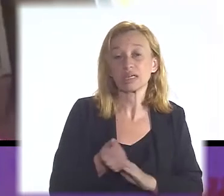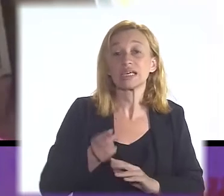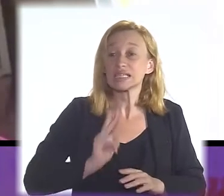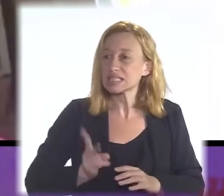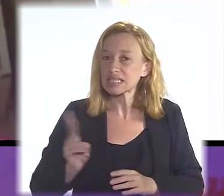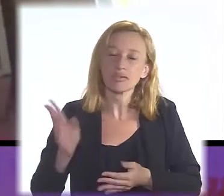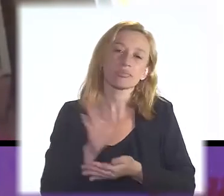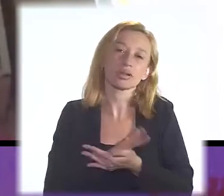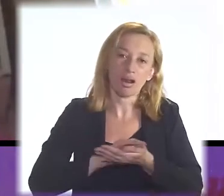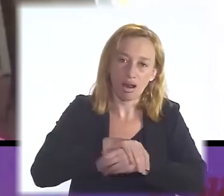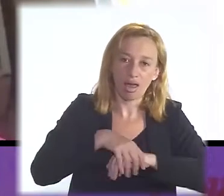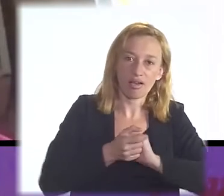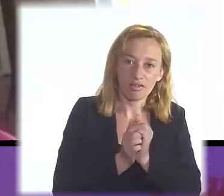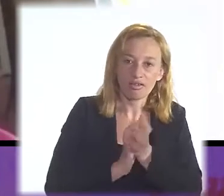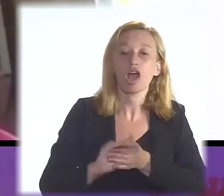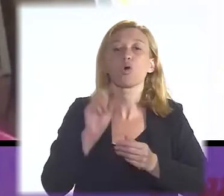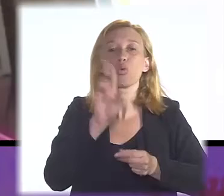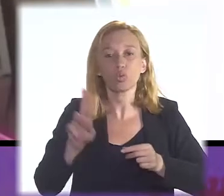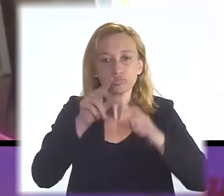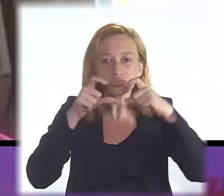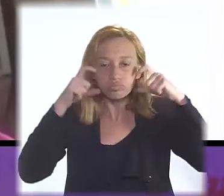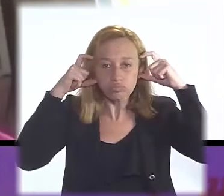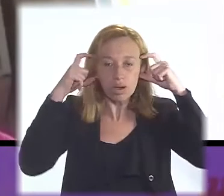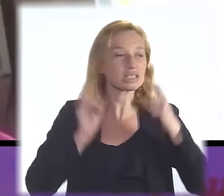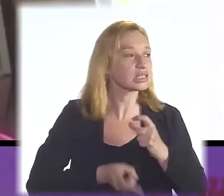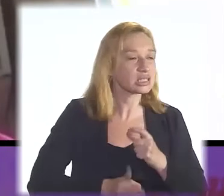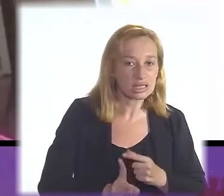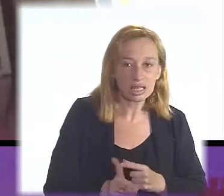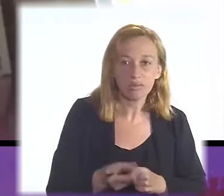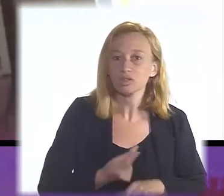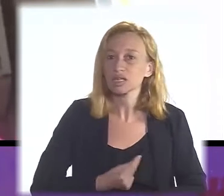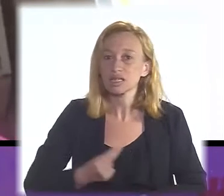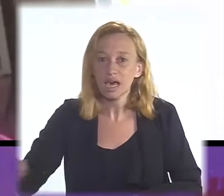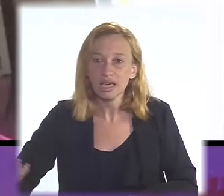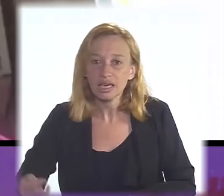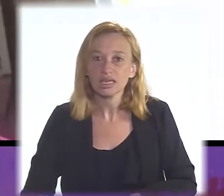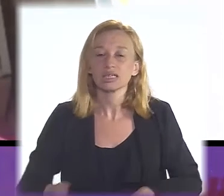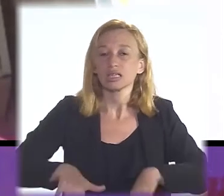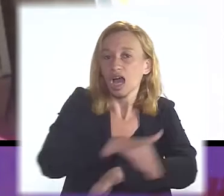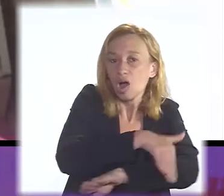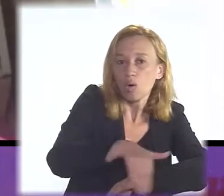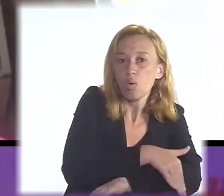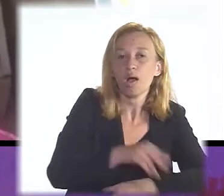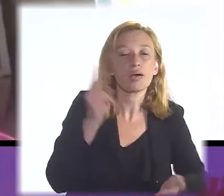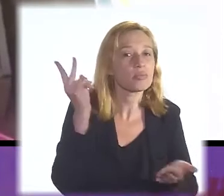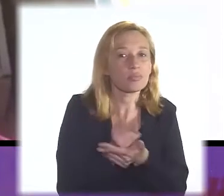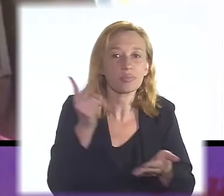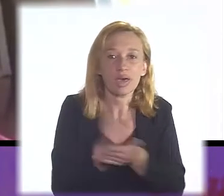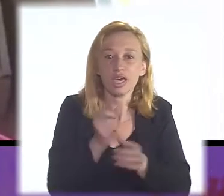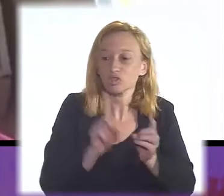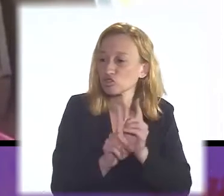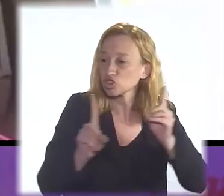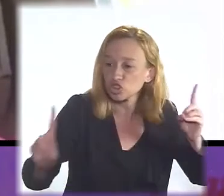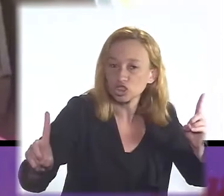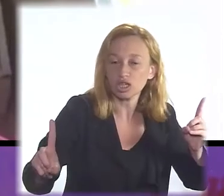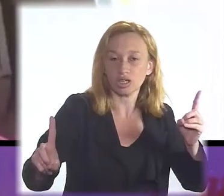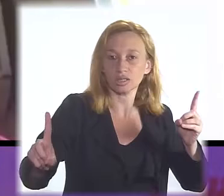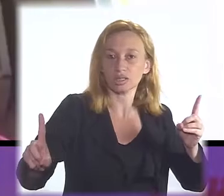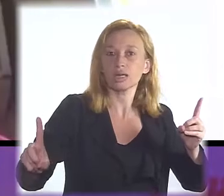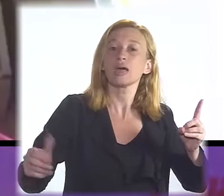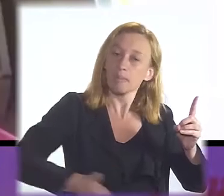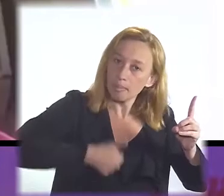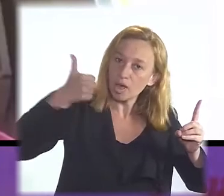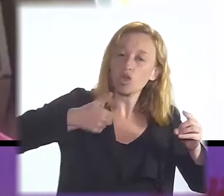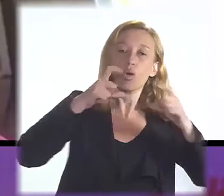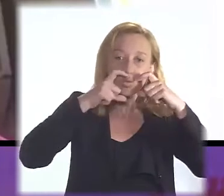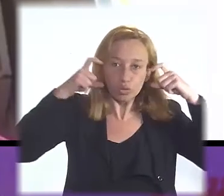sabão. Lave as mãos. Use a máscara. Sempre que você sair em público, mesmo mantendo-se 1,5 metros de